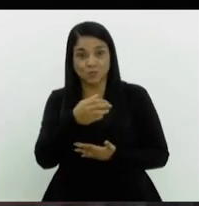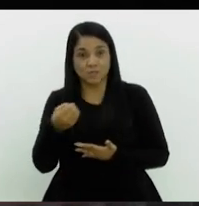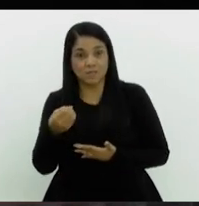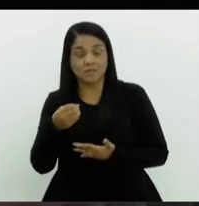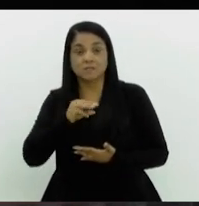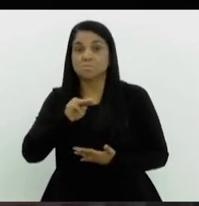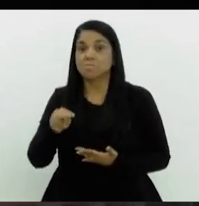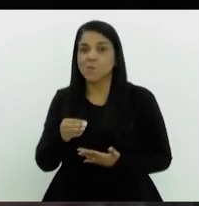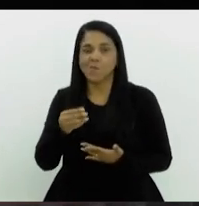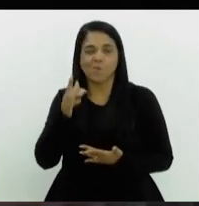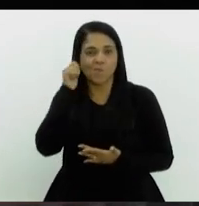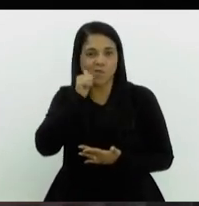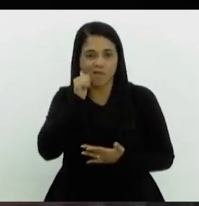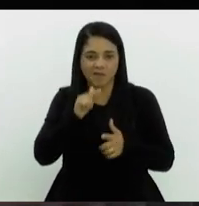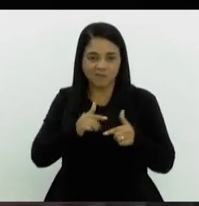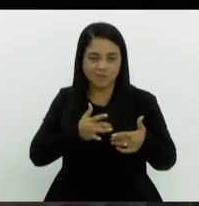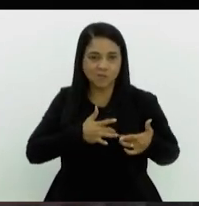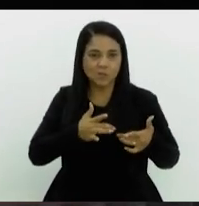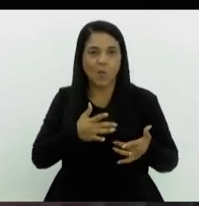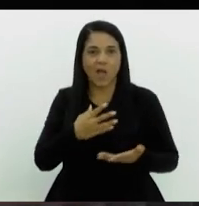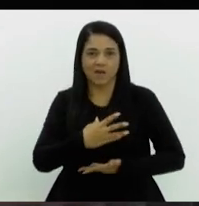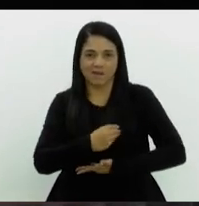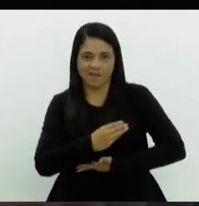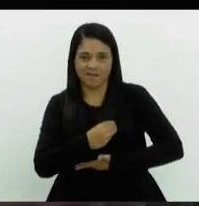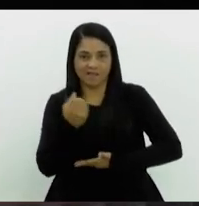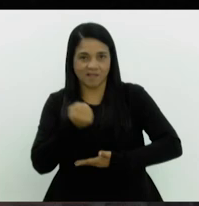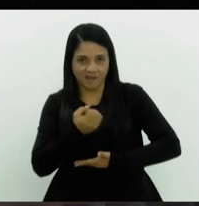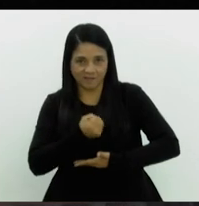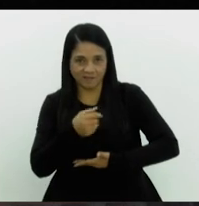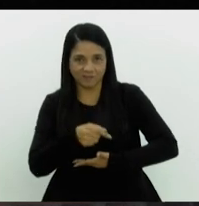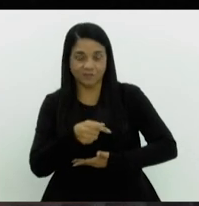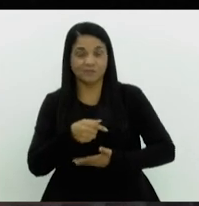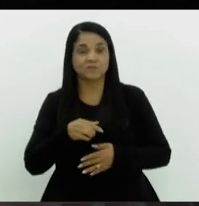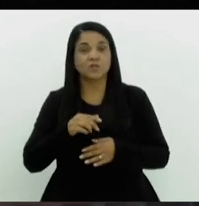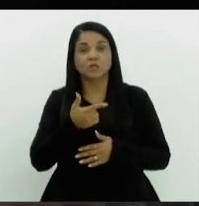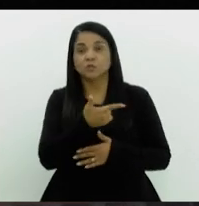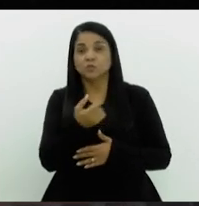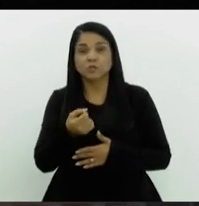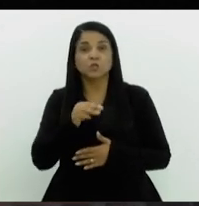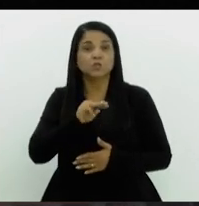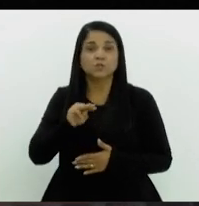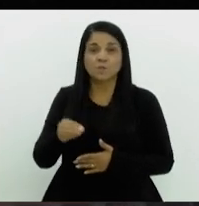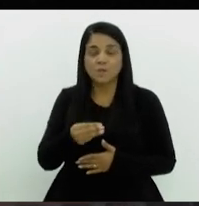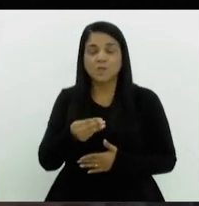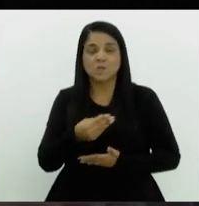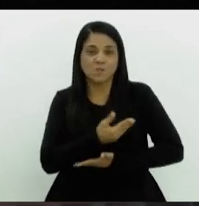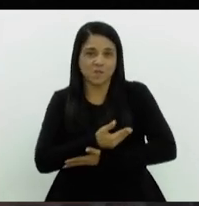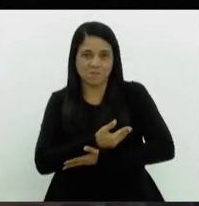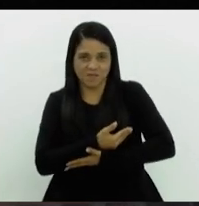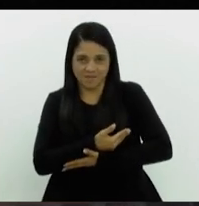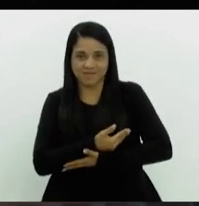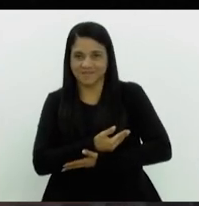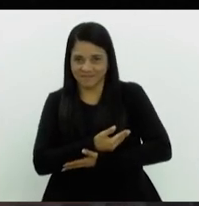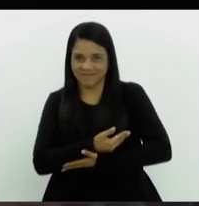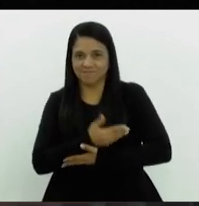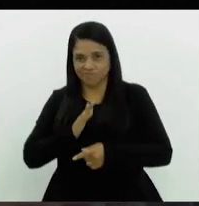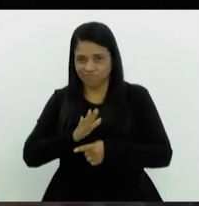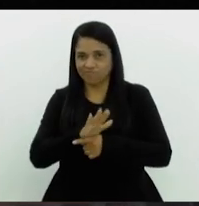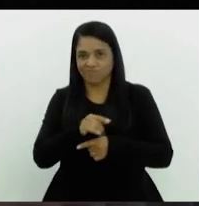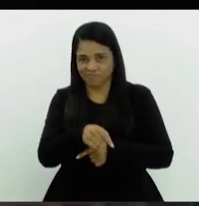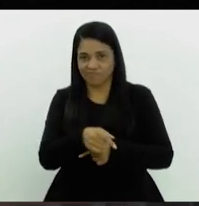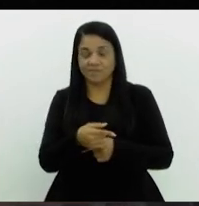com isso, mais de 220 mil recém-nascidos foram diretamente beneficiados. E a gente tem uma meta